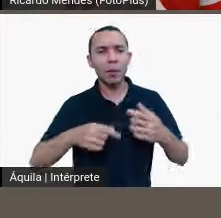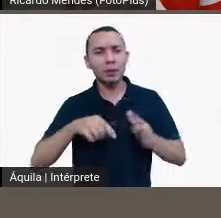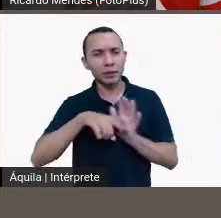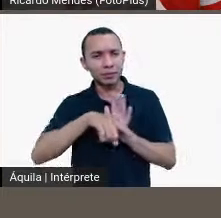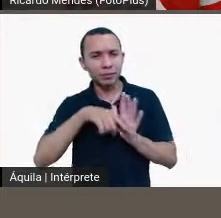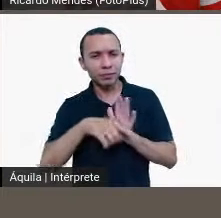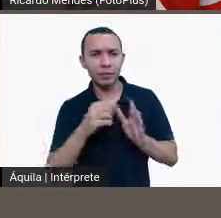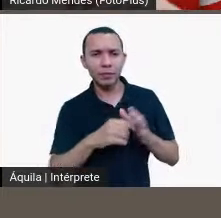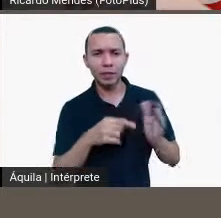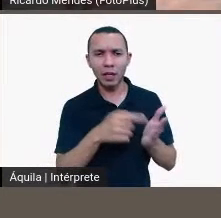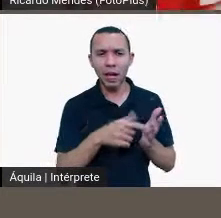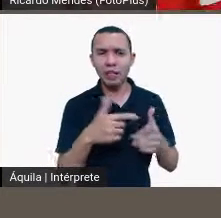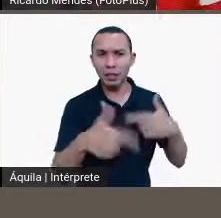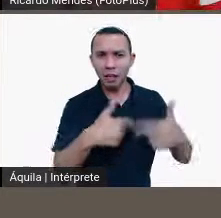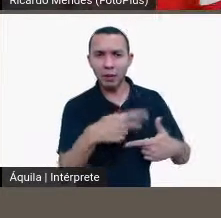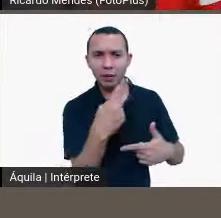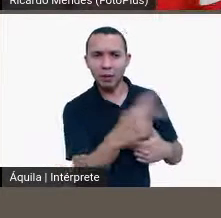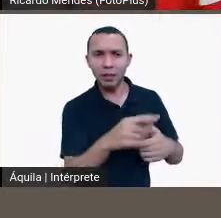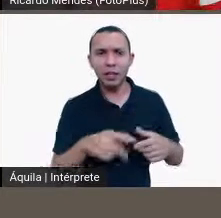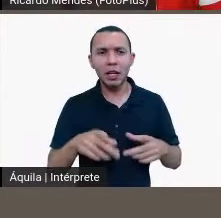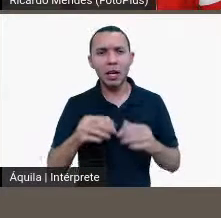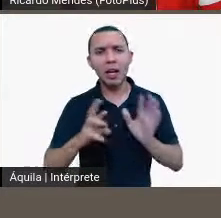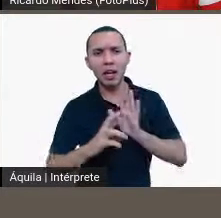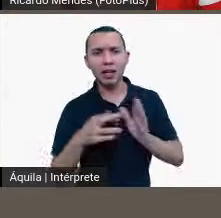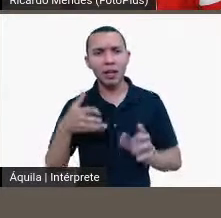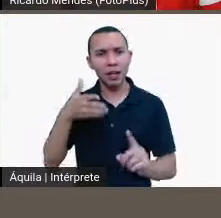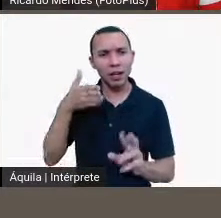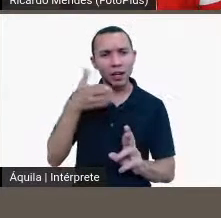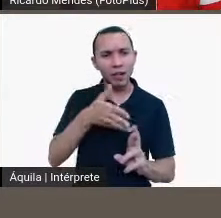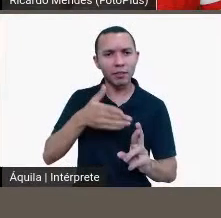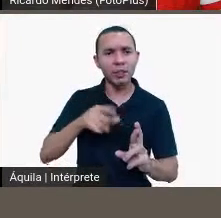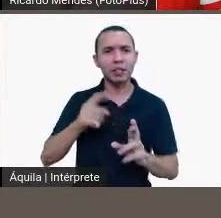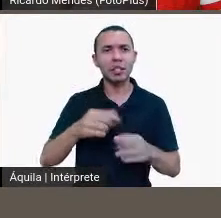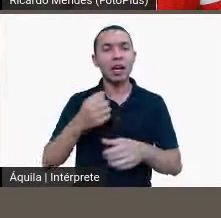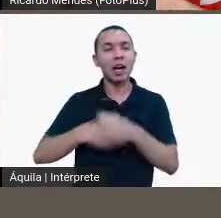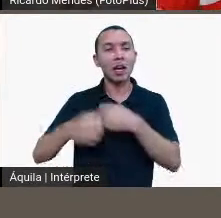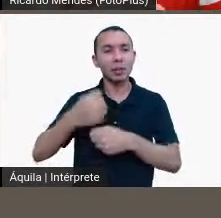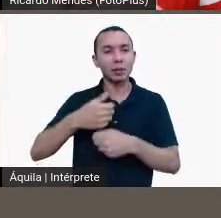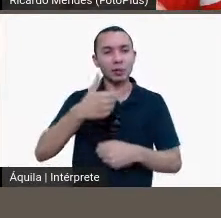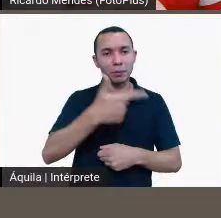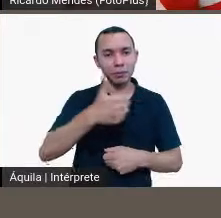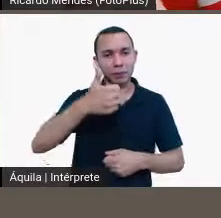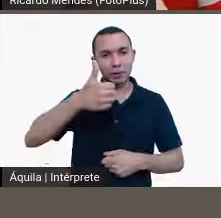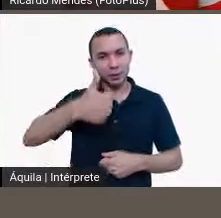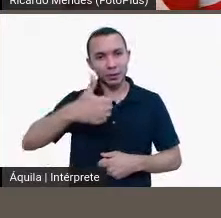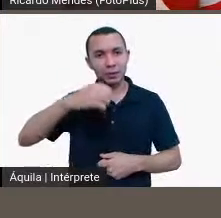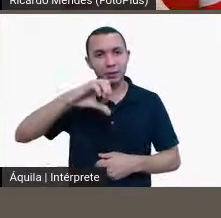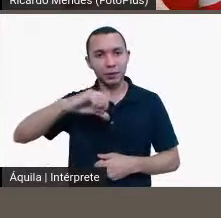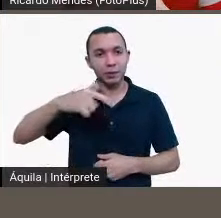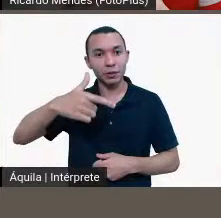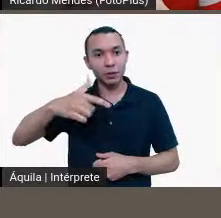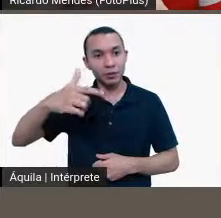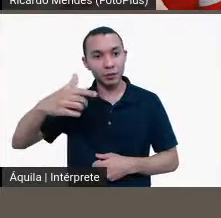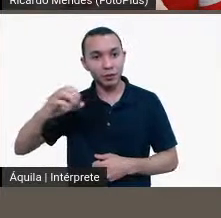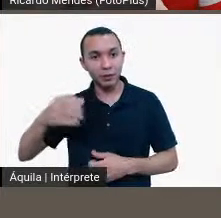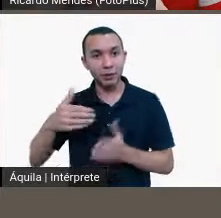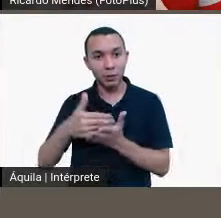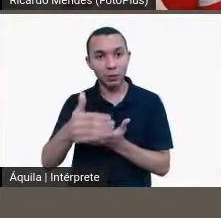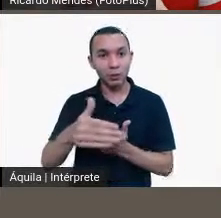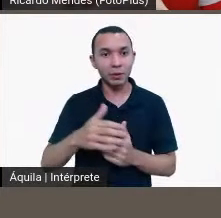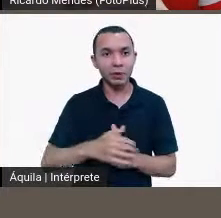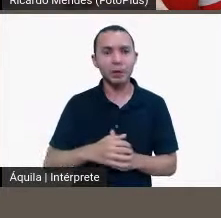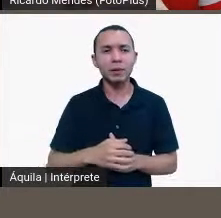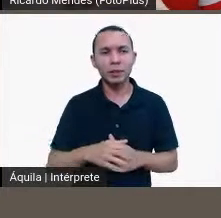exceção, mas a ênfase está no recorte de referência a partir do final da década de 20. A interpretação de Kossoy do foco do pictorialismo é